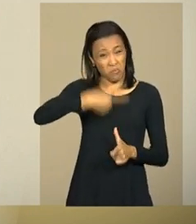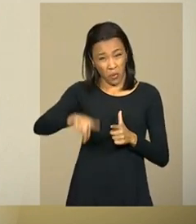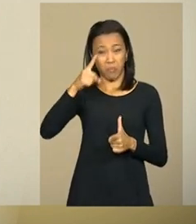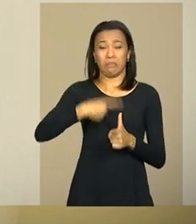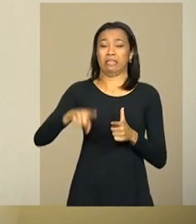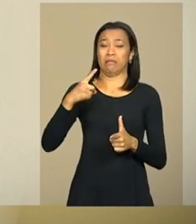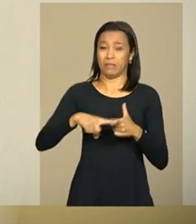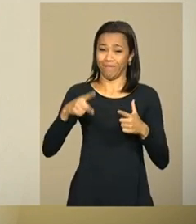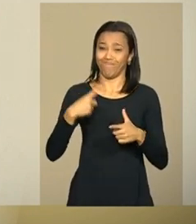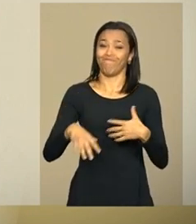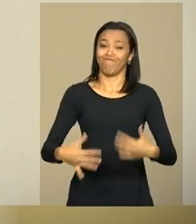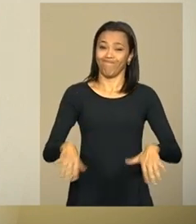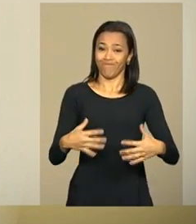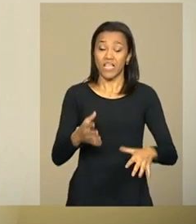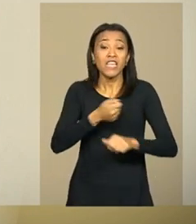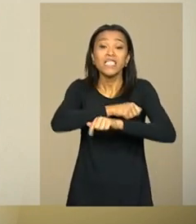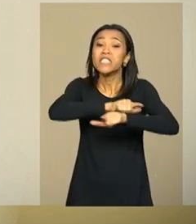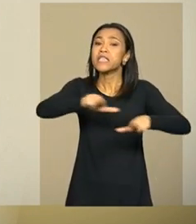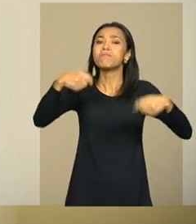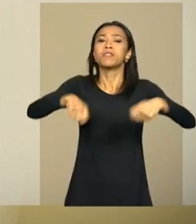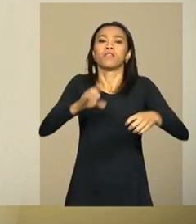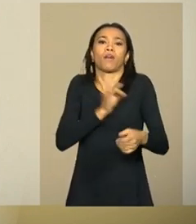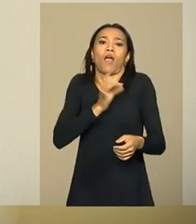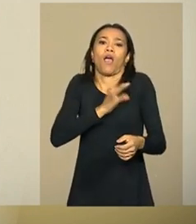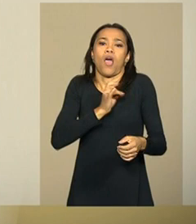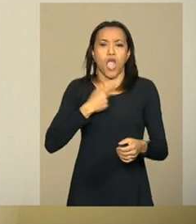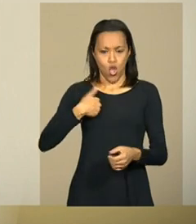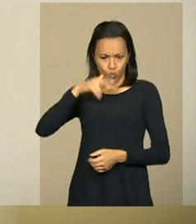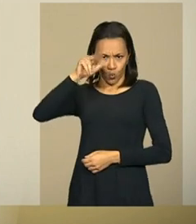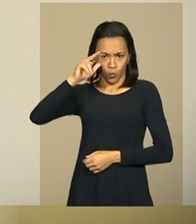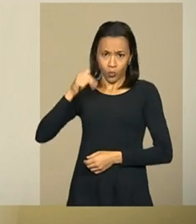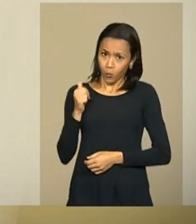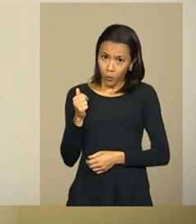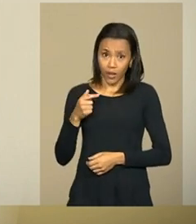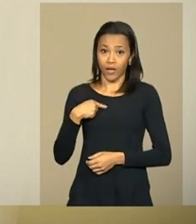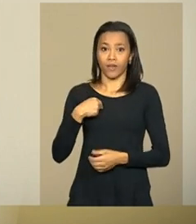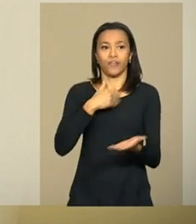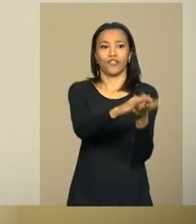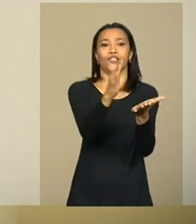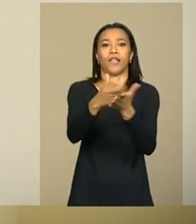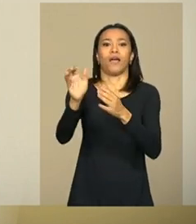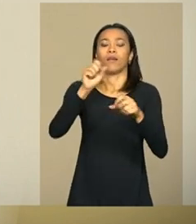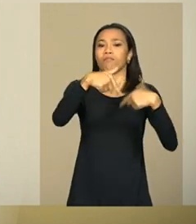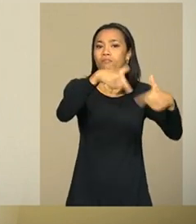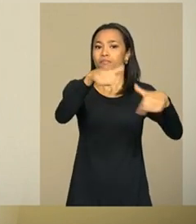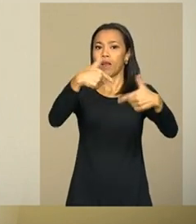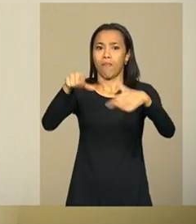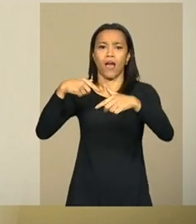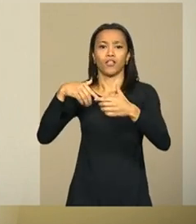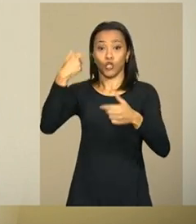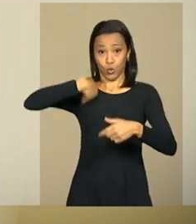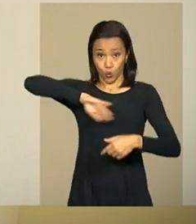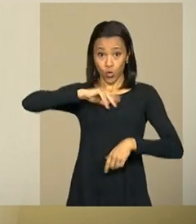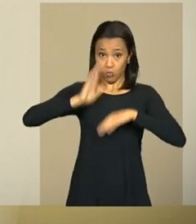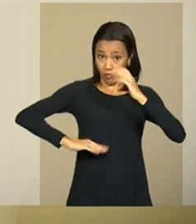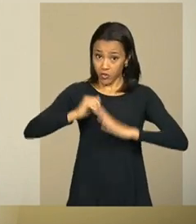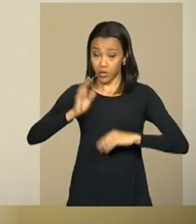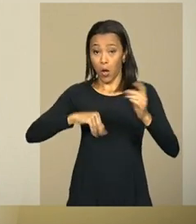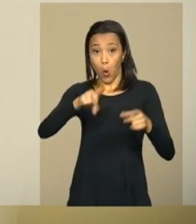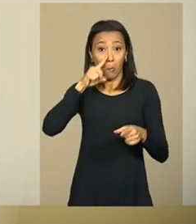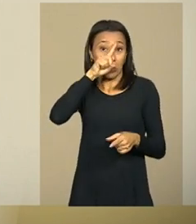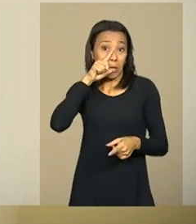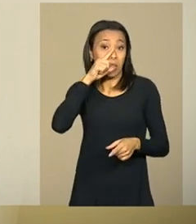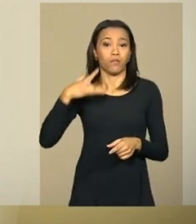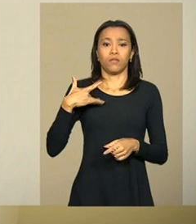sério e urgente ninguém precisa temer eu jamais Tiraria emprego de nossos profissionais ou arriscaria a saúde da